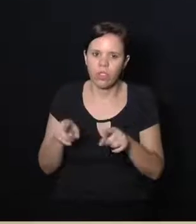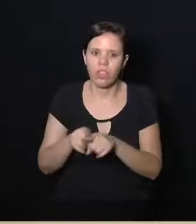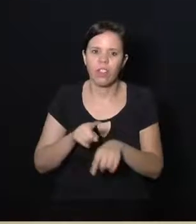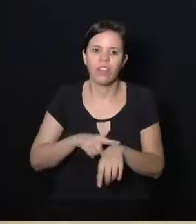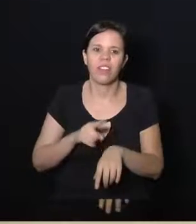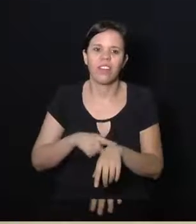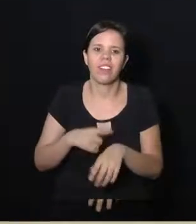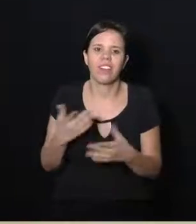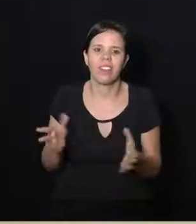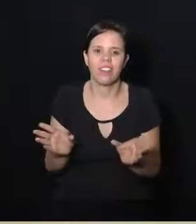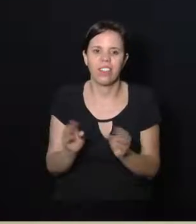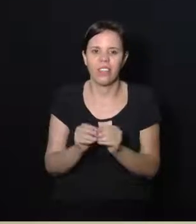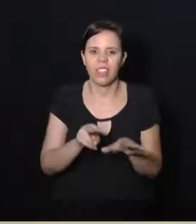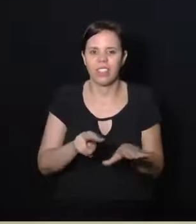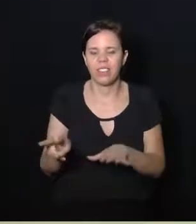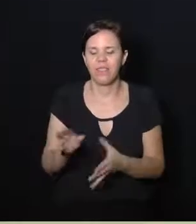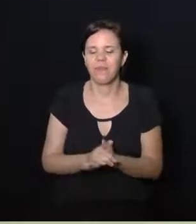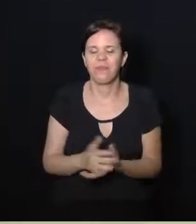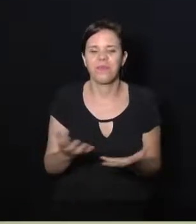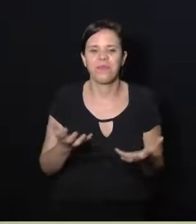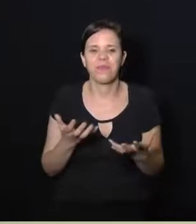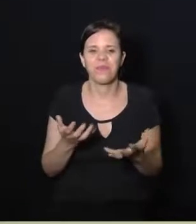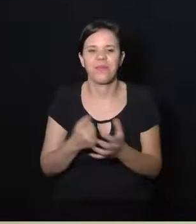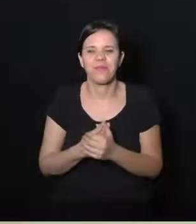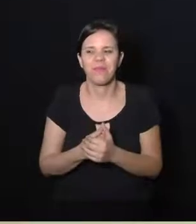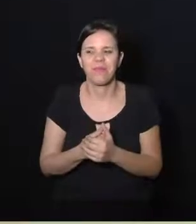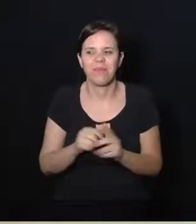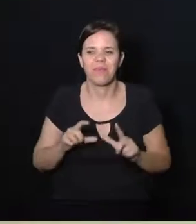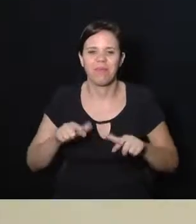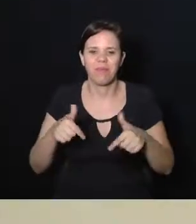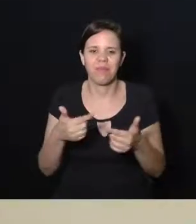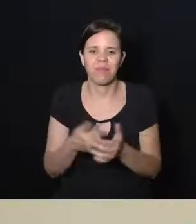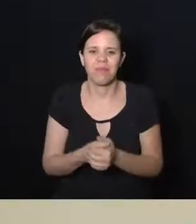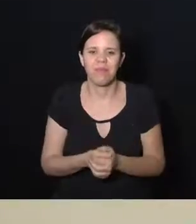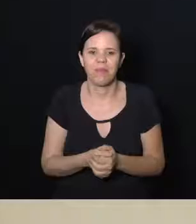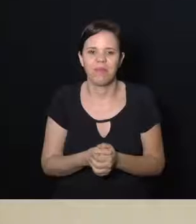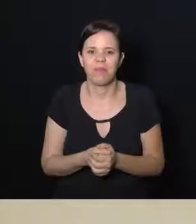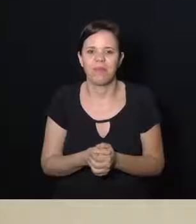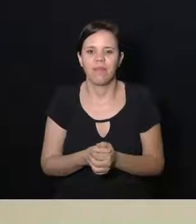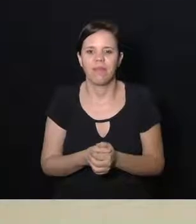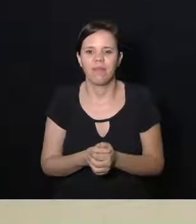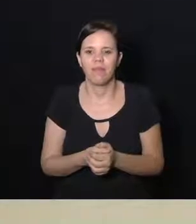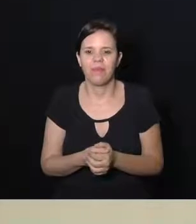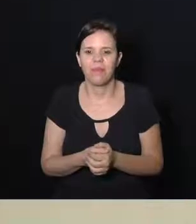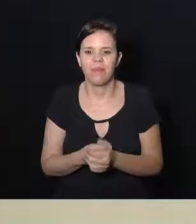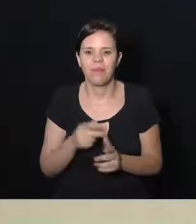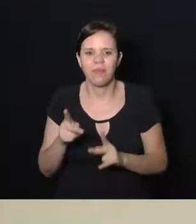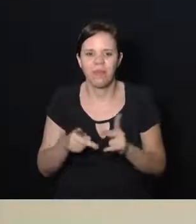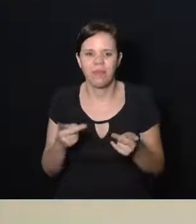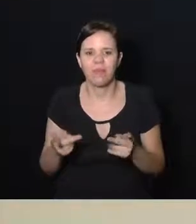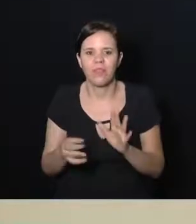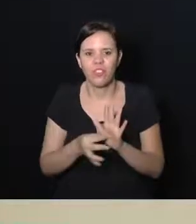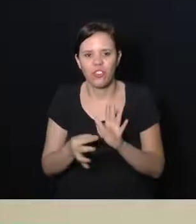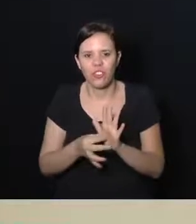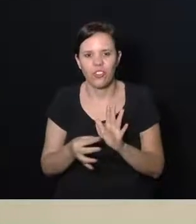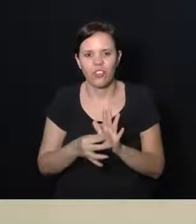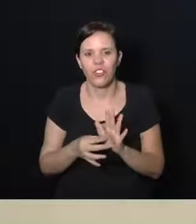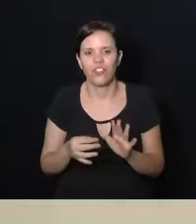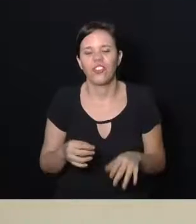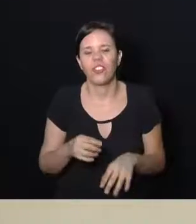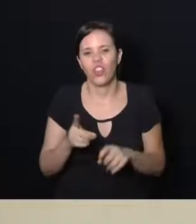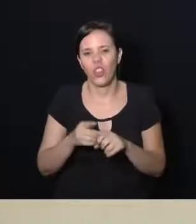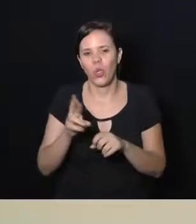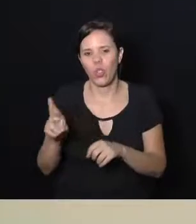que definir a semana, a gente quer que essas medidas, inclusive de profilaxia, como as que foram sugeridas pelo Dr. Joffre,